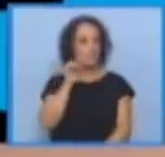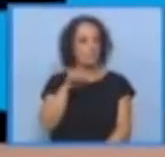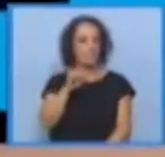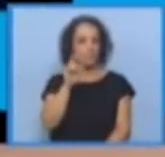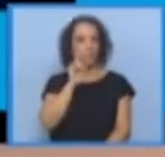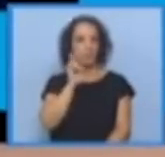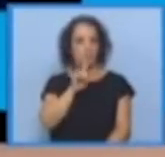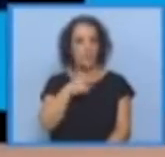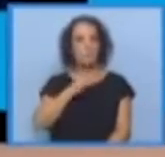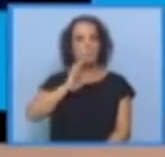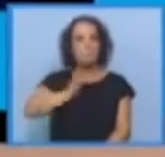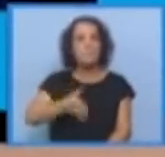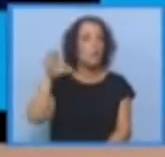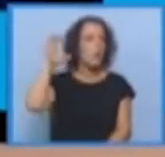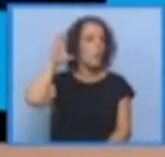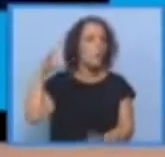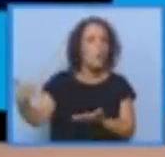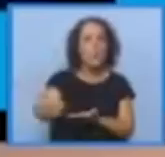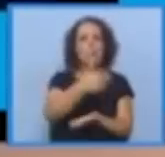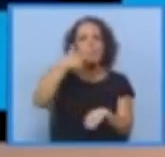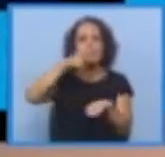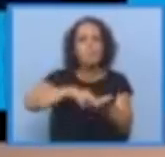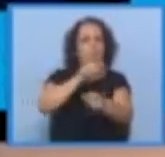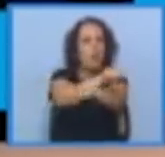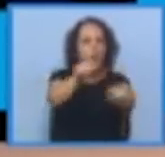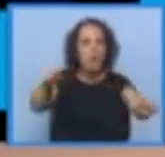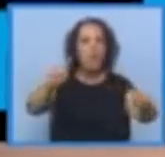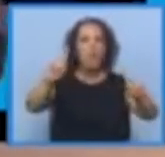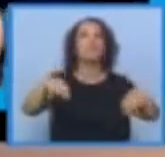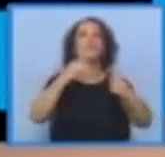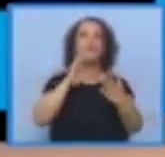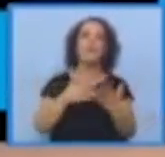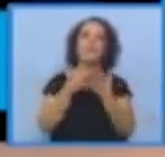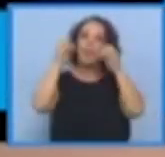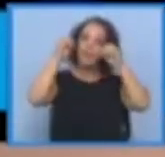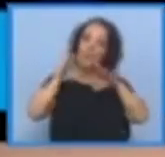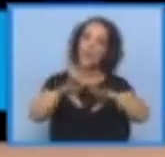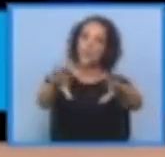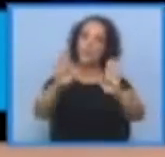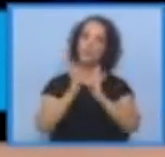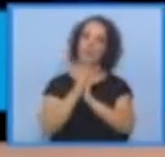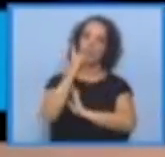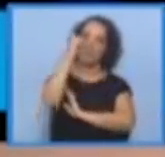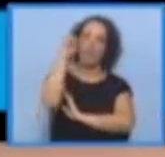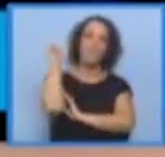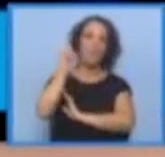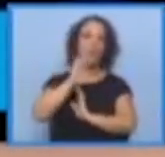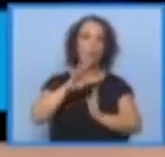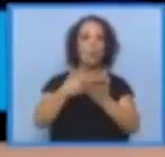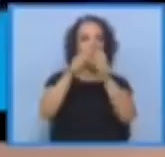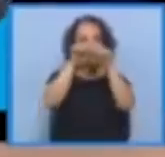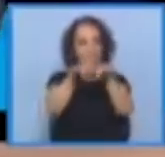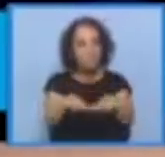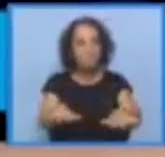ouvir, auscultar a realidade, para depois podermos iluminar essa realidade com a palavra de Deus e com os valores da Igreja, os princípios da